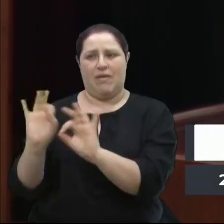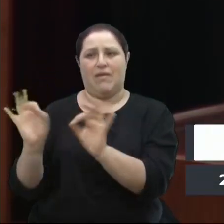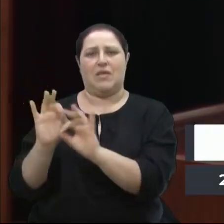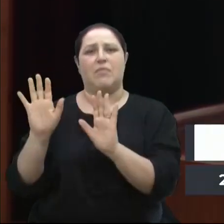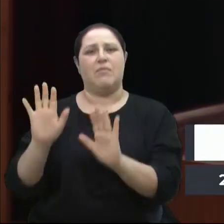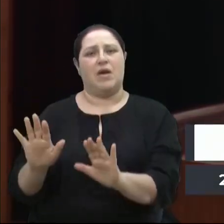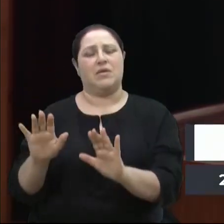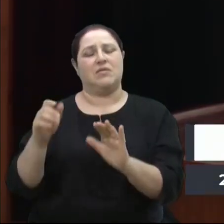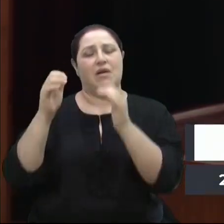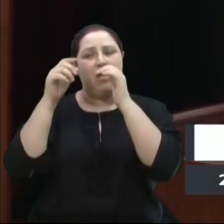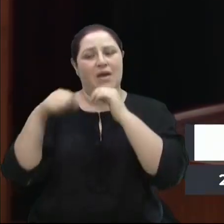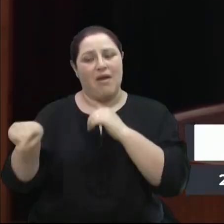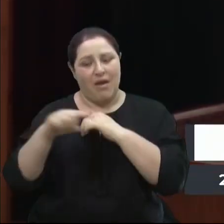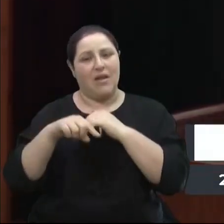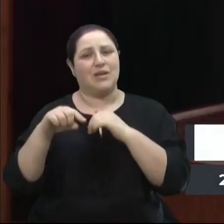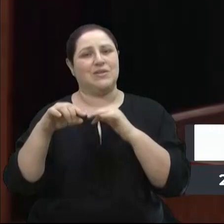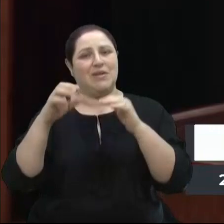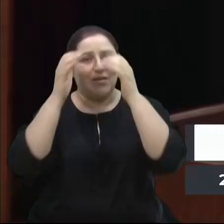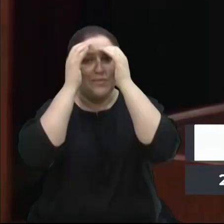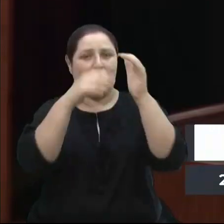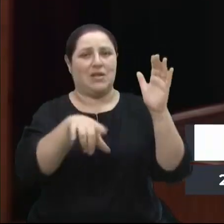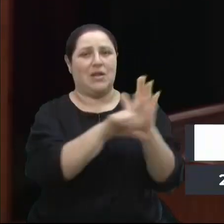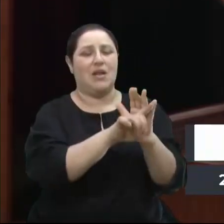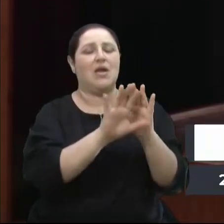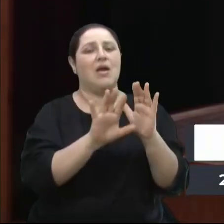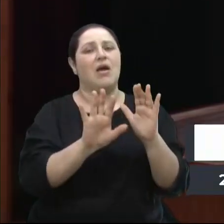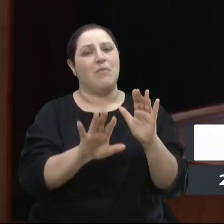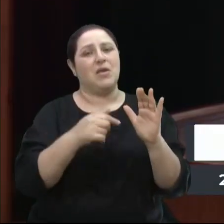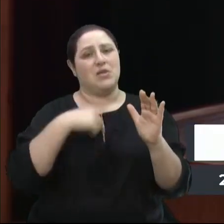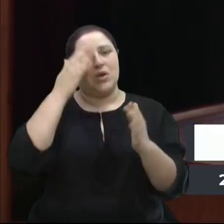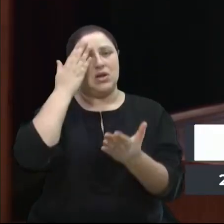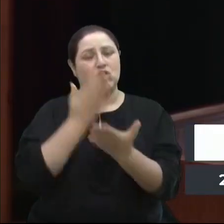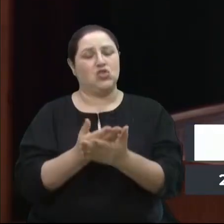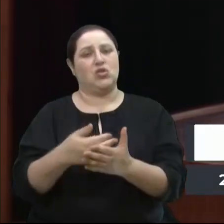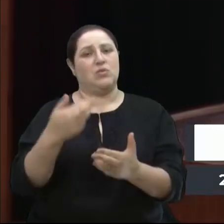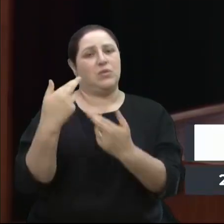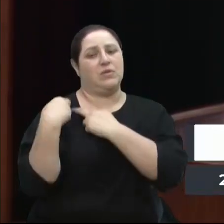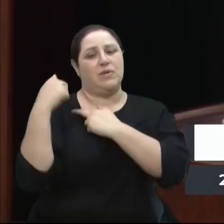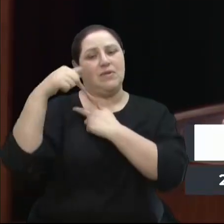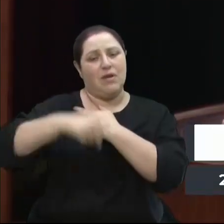delas. Mas eu acredito que é dever desta casa,